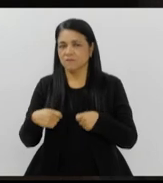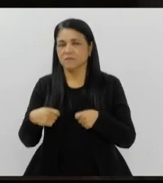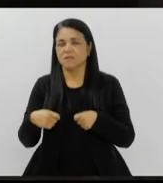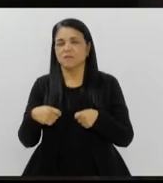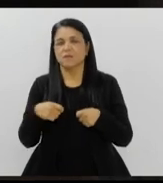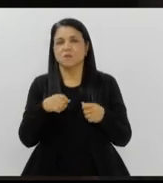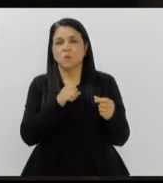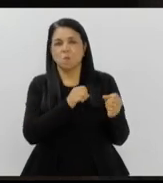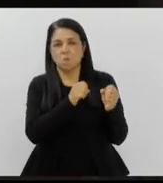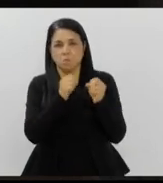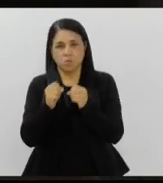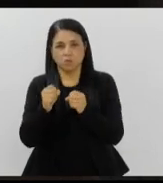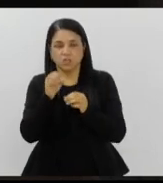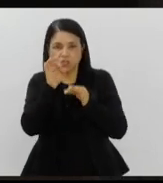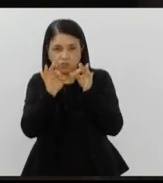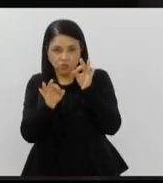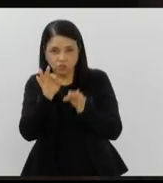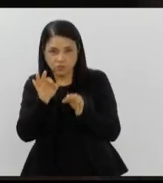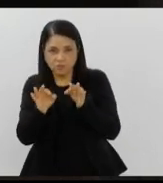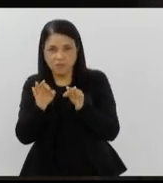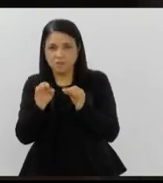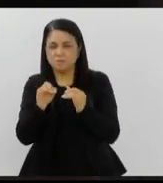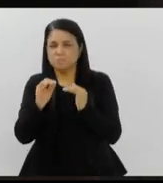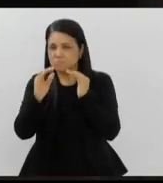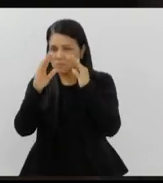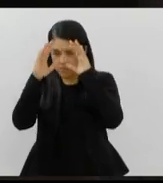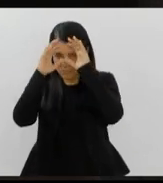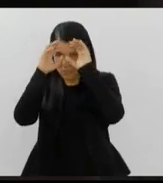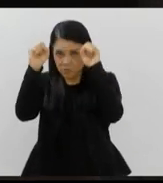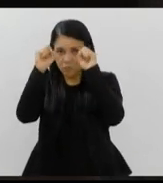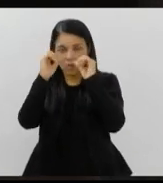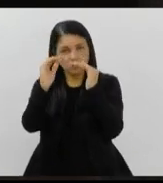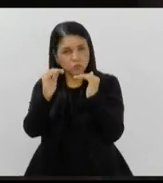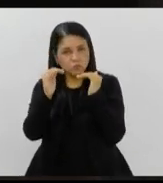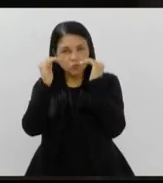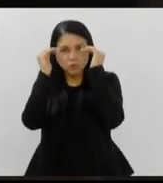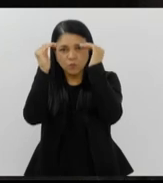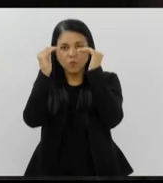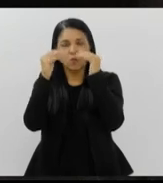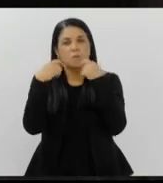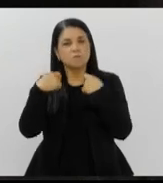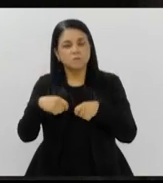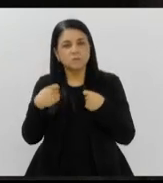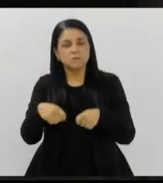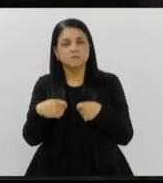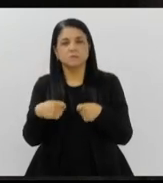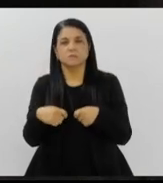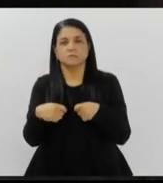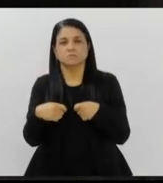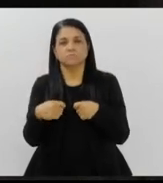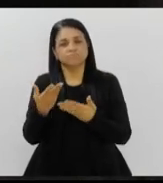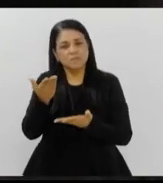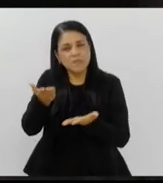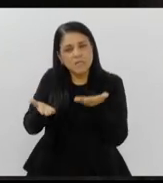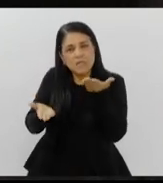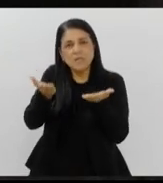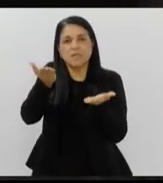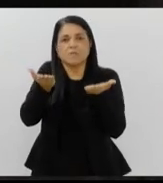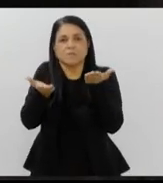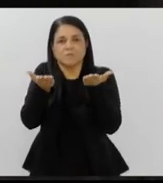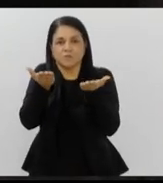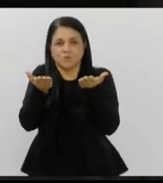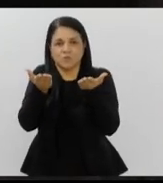principalmente dos tribunais superiores. Nós precisamos restabelecer o equilíbrio entre